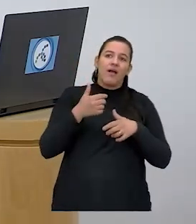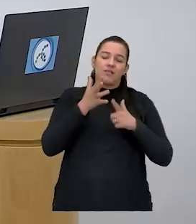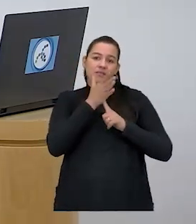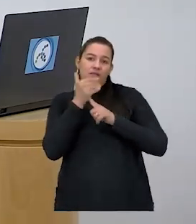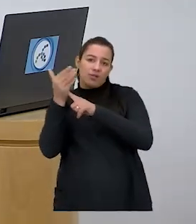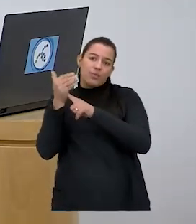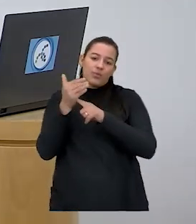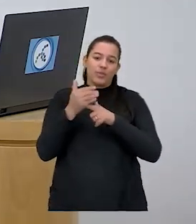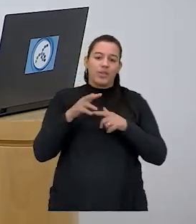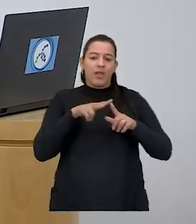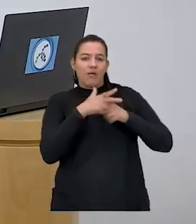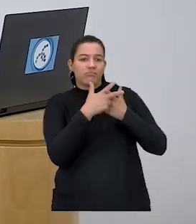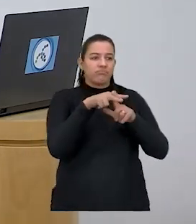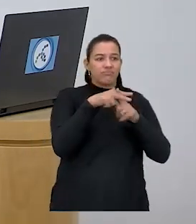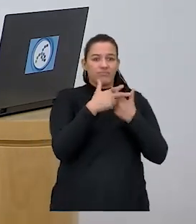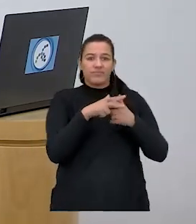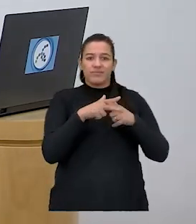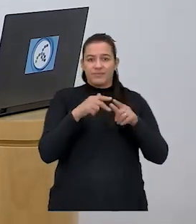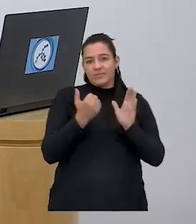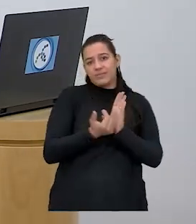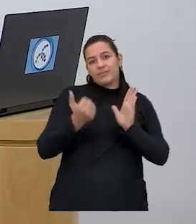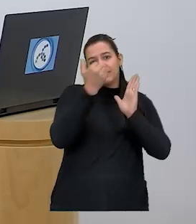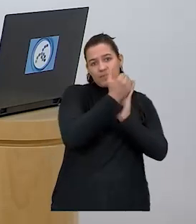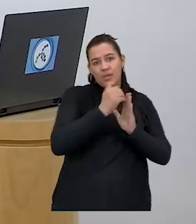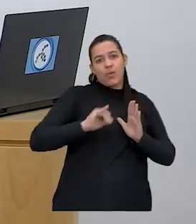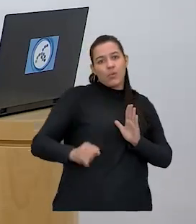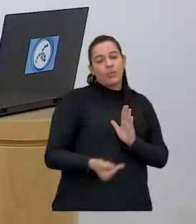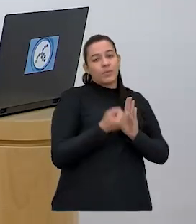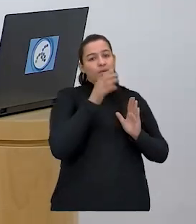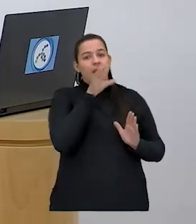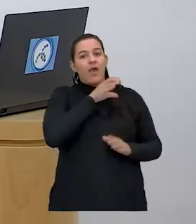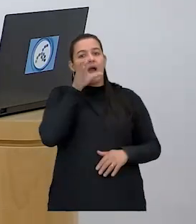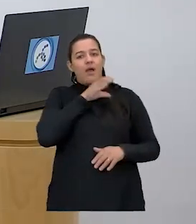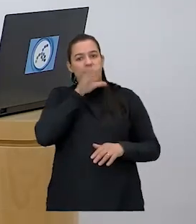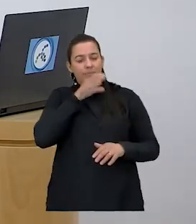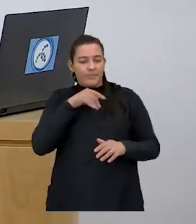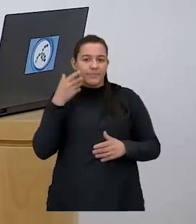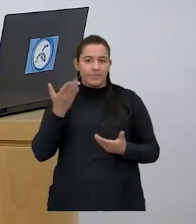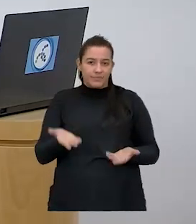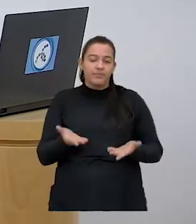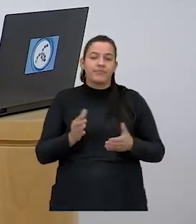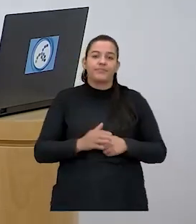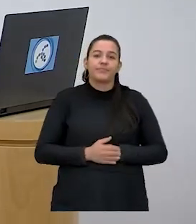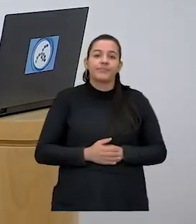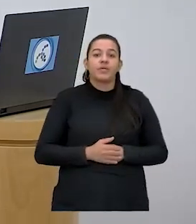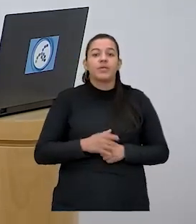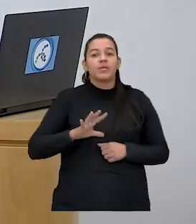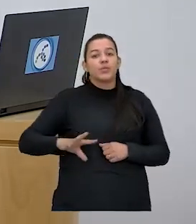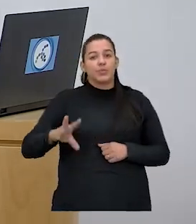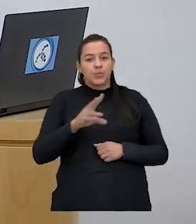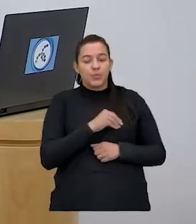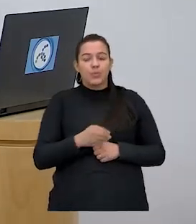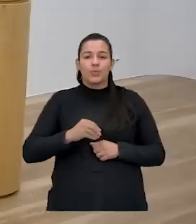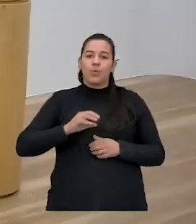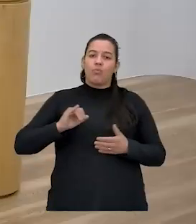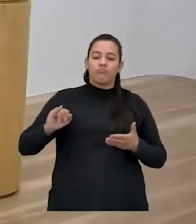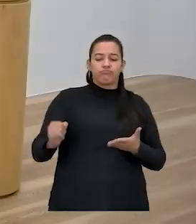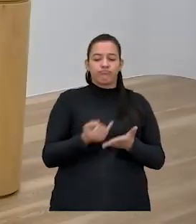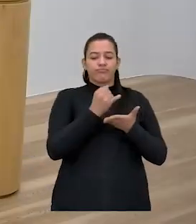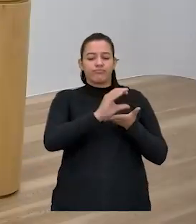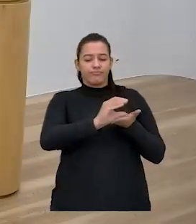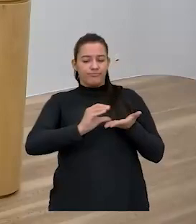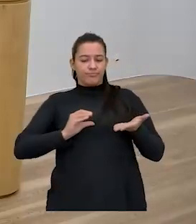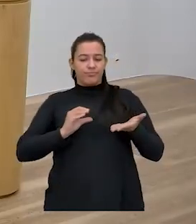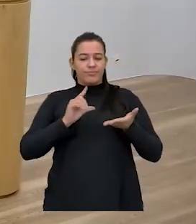tempo vai gerando aí um maior lucro, porque essa, né, faz parte, essa questão aí de lucro faz parte, né,